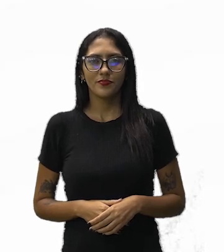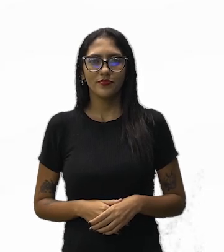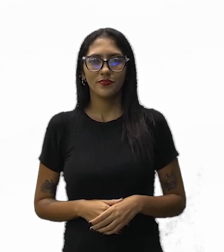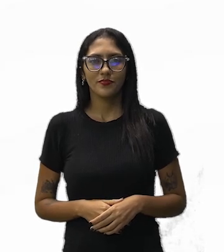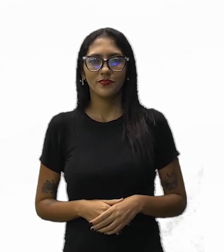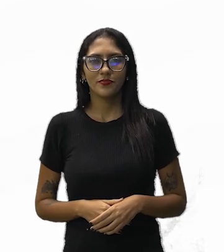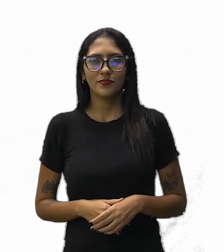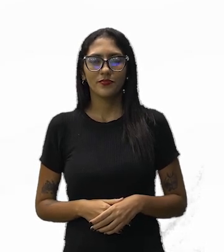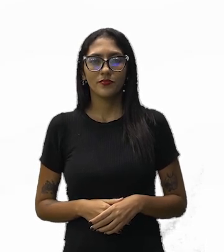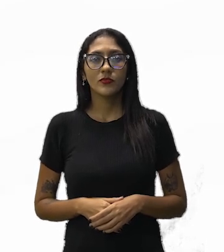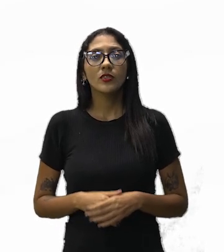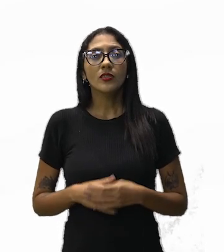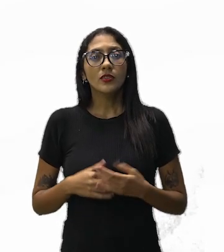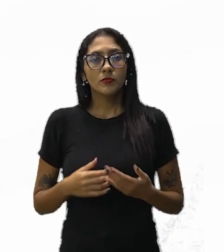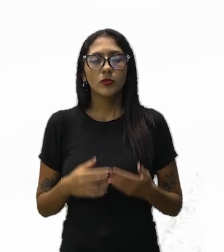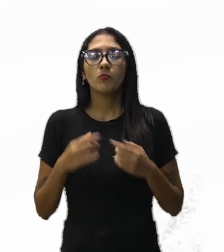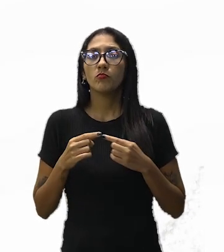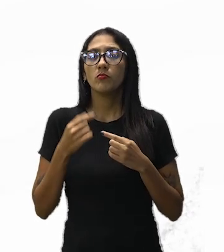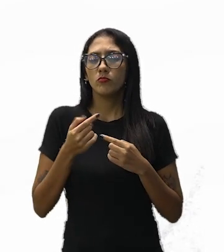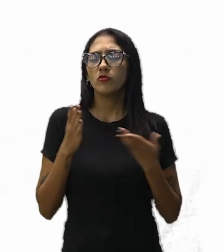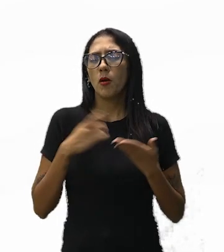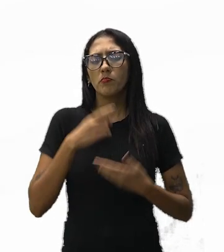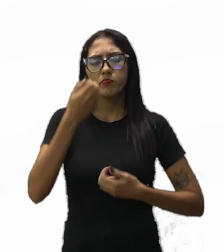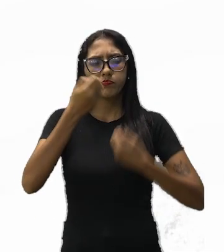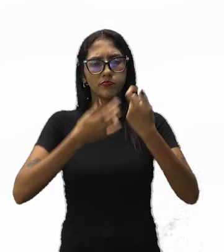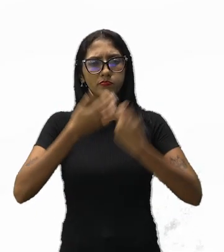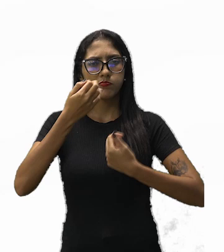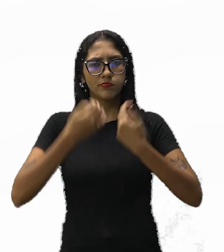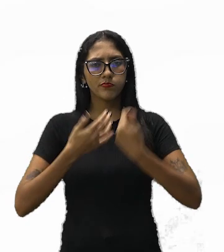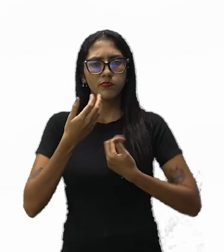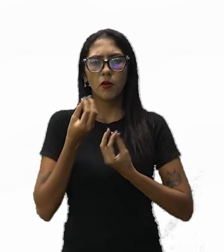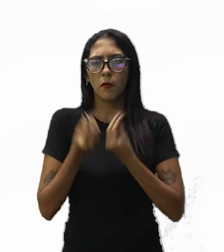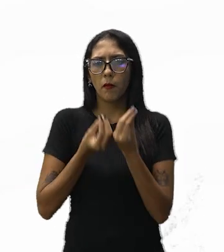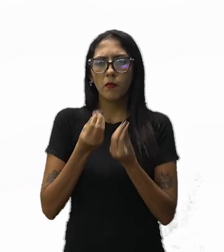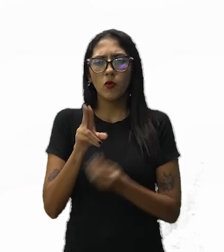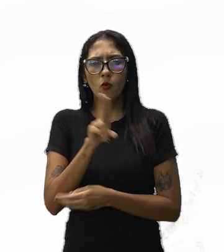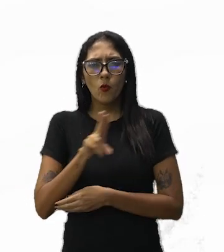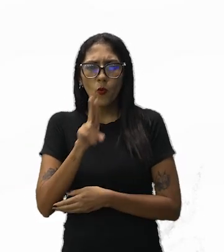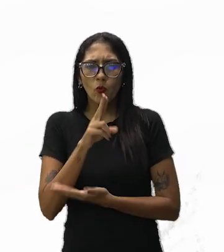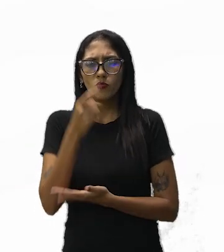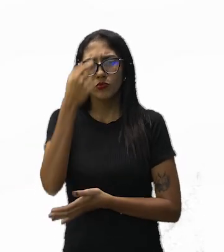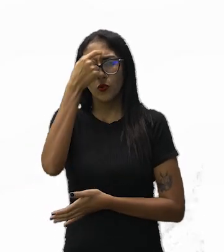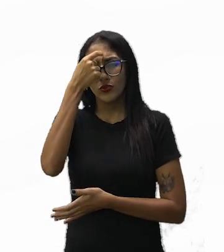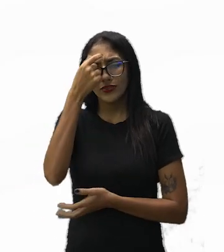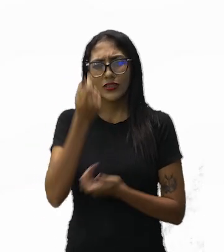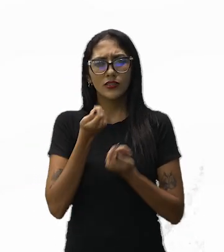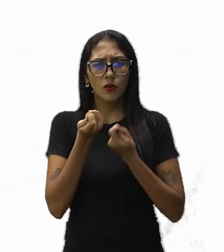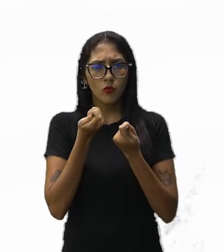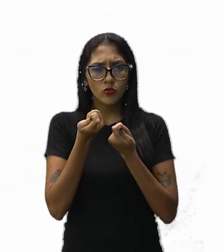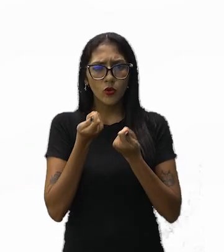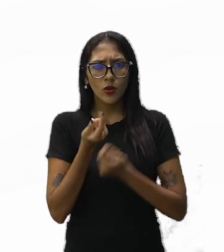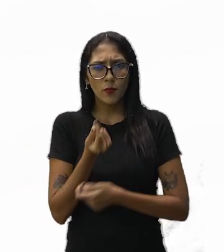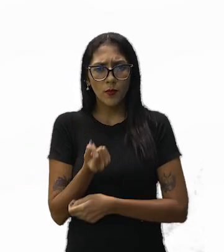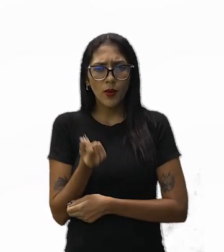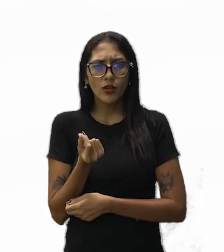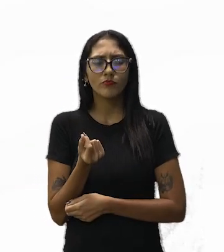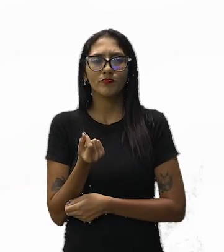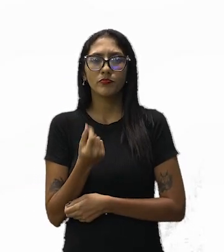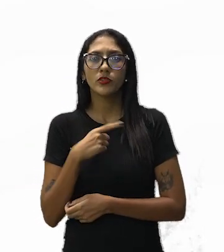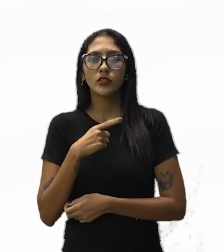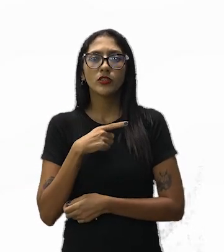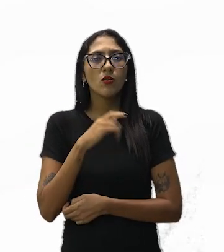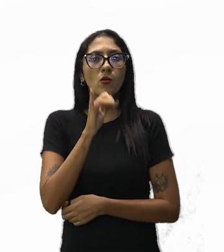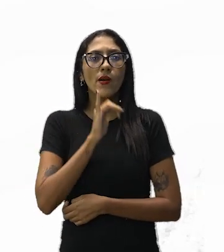Bem, depois dessa conversa toda sobre consumo consciente, a gente também tem aqui um exemplo de